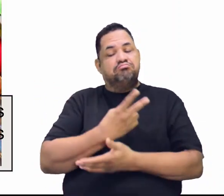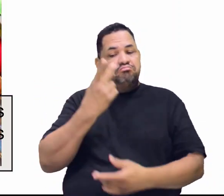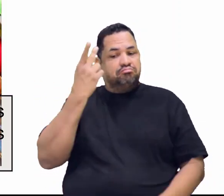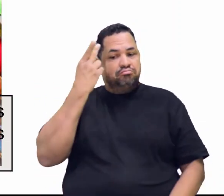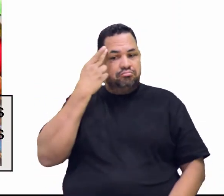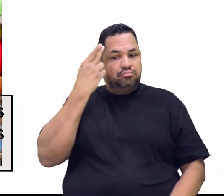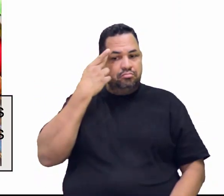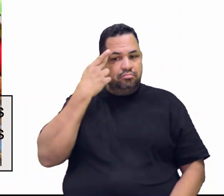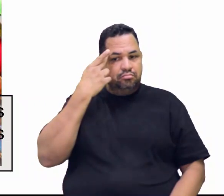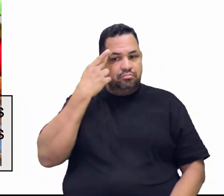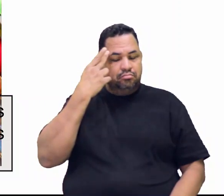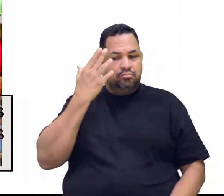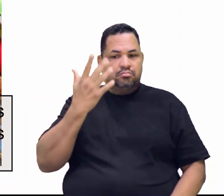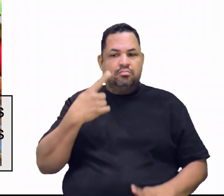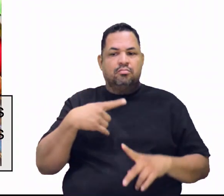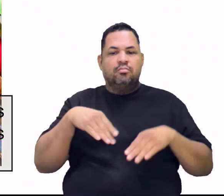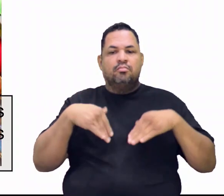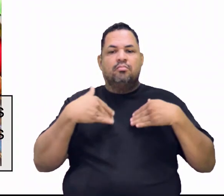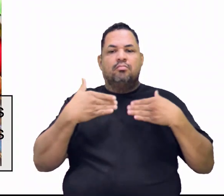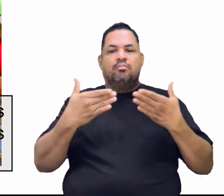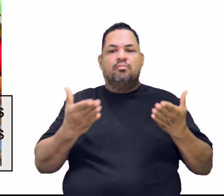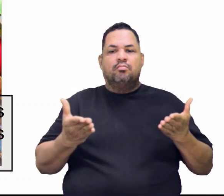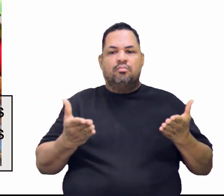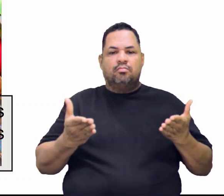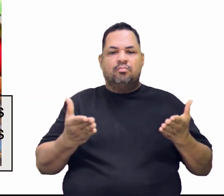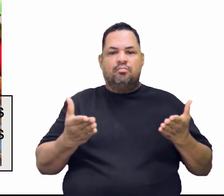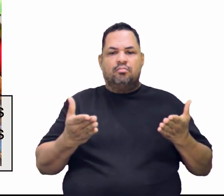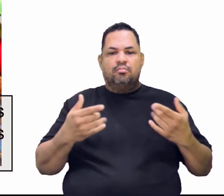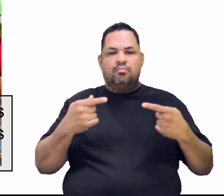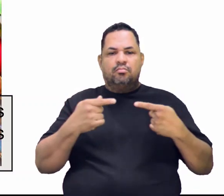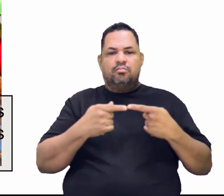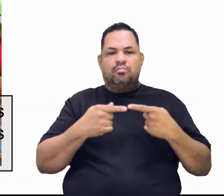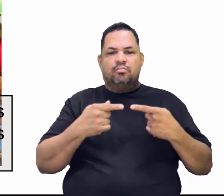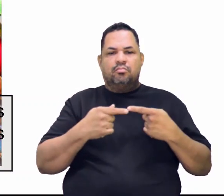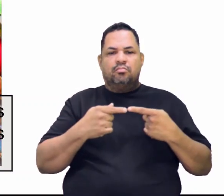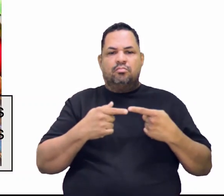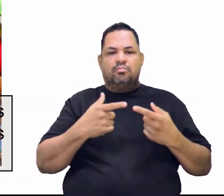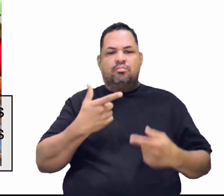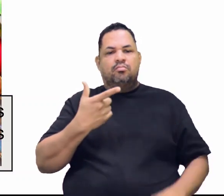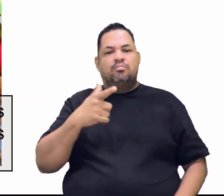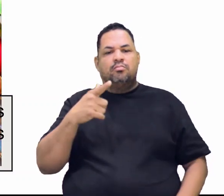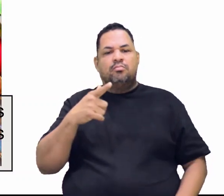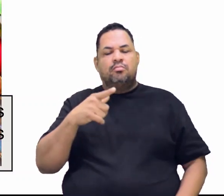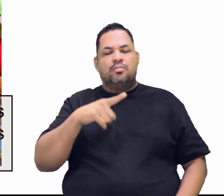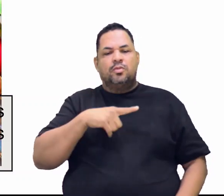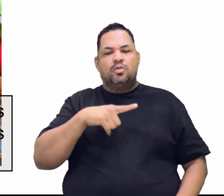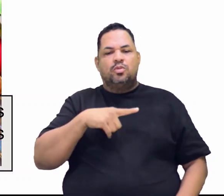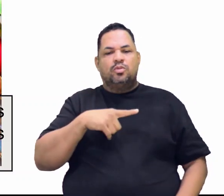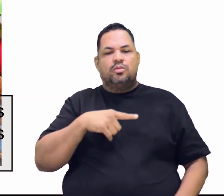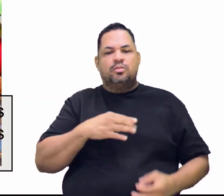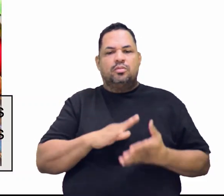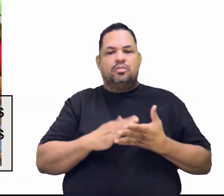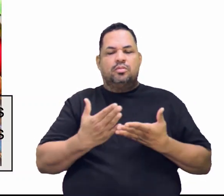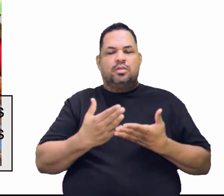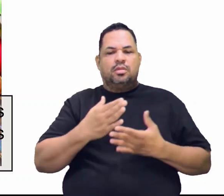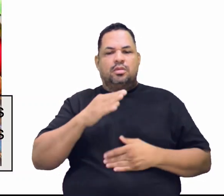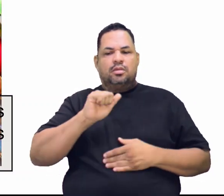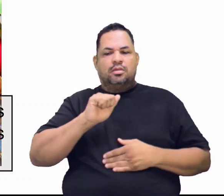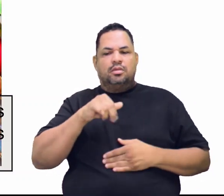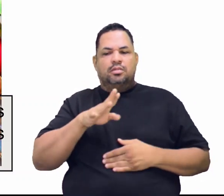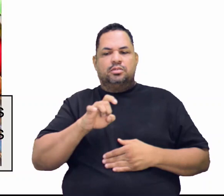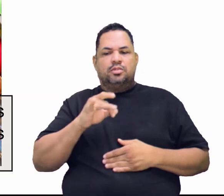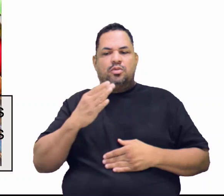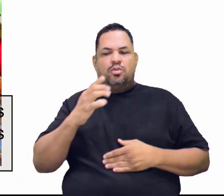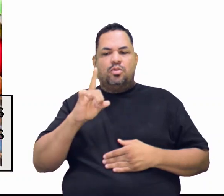acontece, certo? Quando você entra em contato, ainda não possui anticorpos, e com